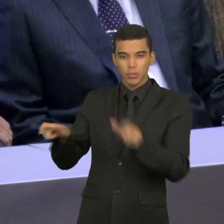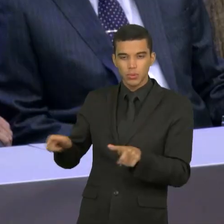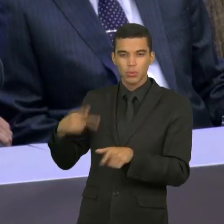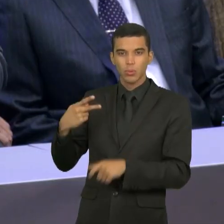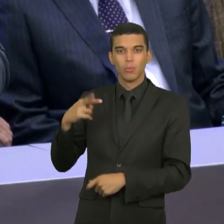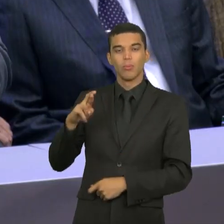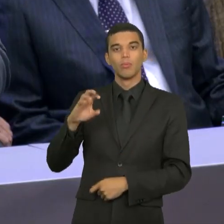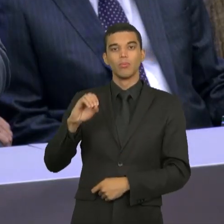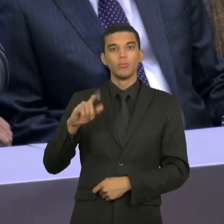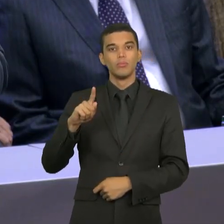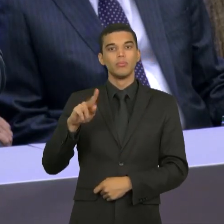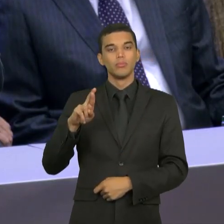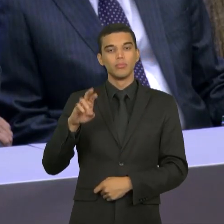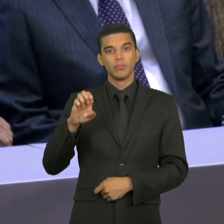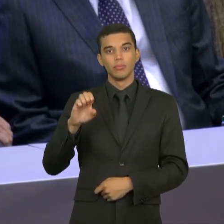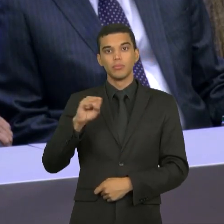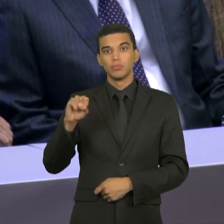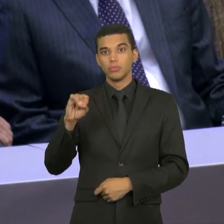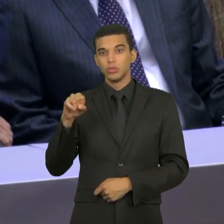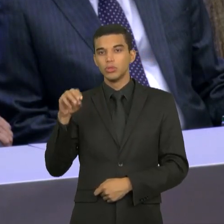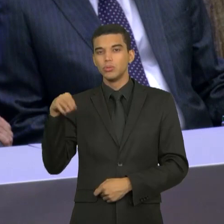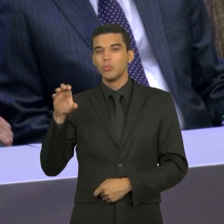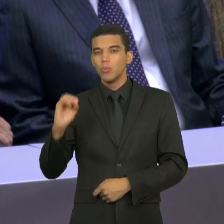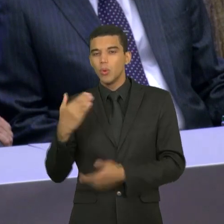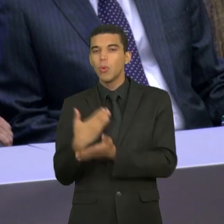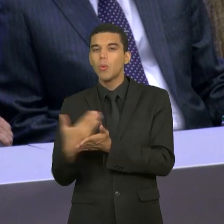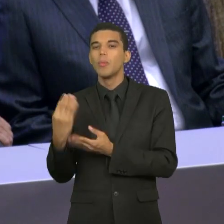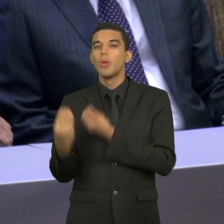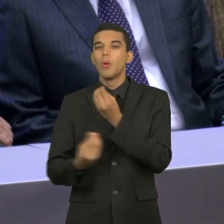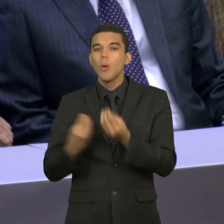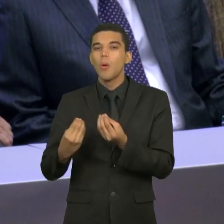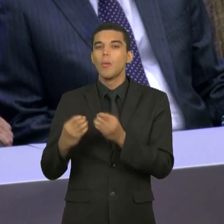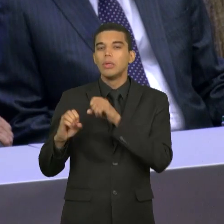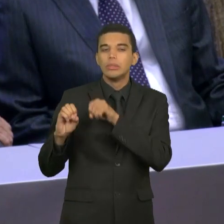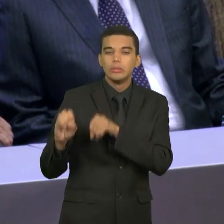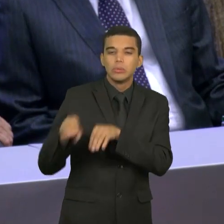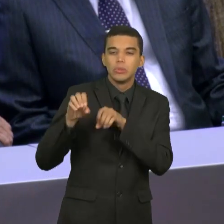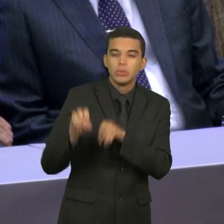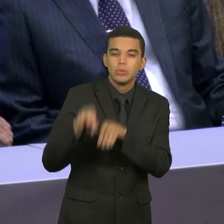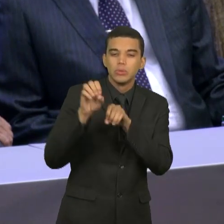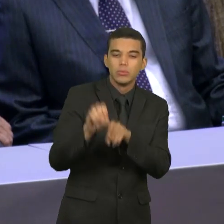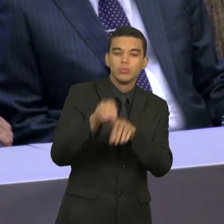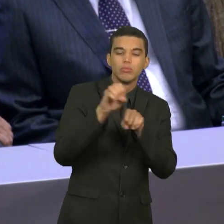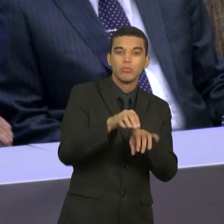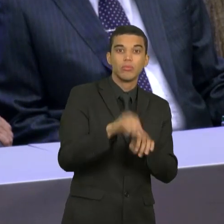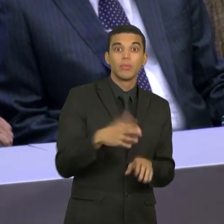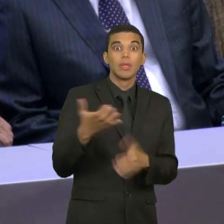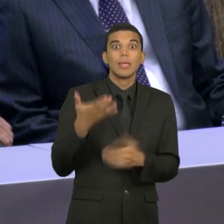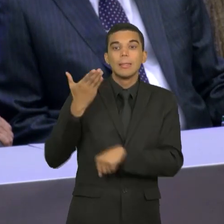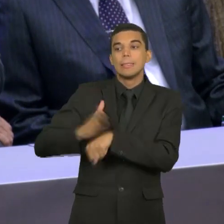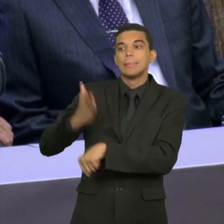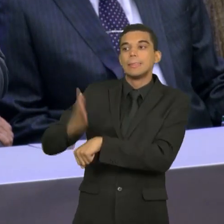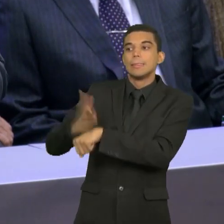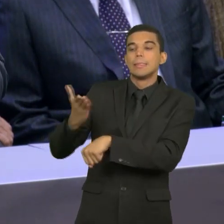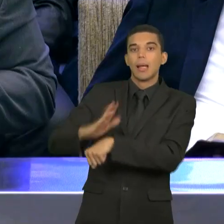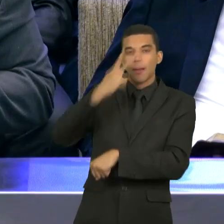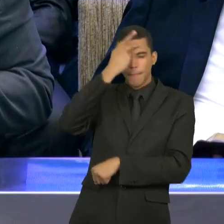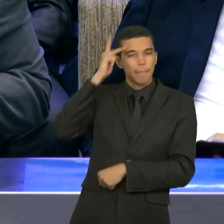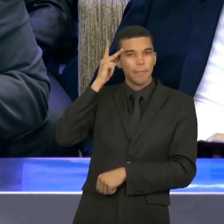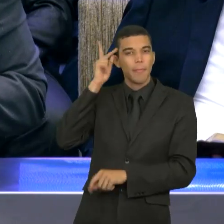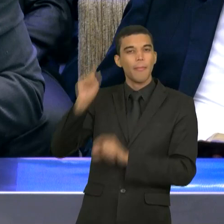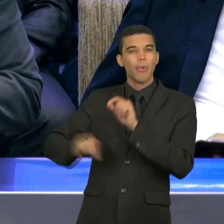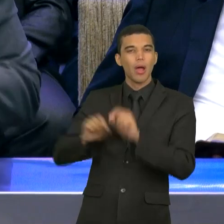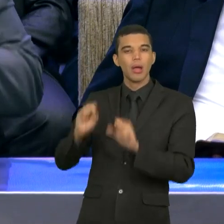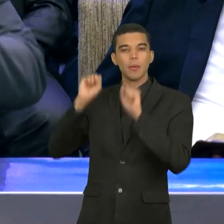né ele começa com a educação principalmente sobre as pessoas serem treinadas para que